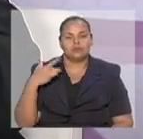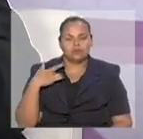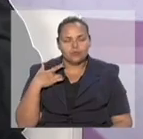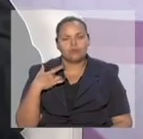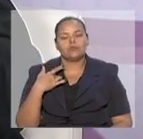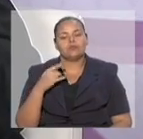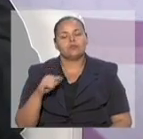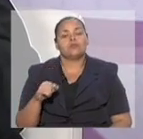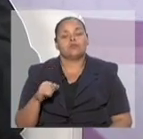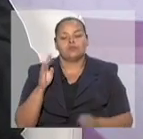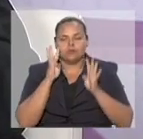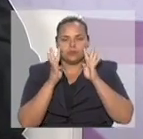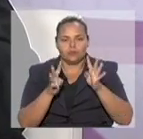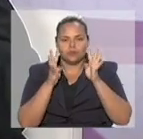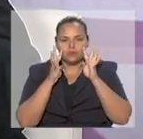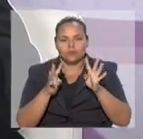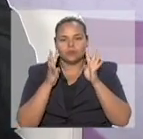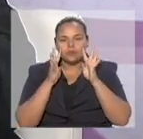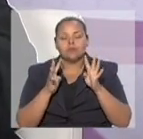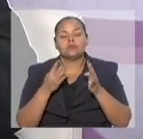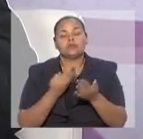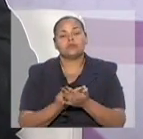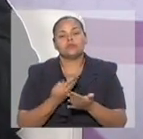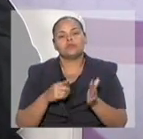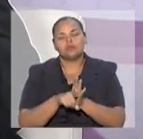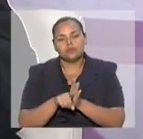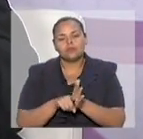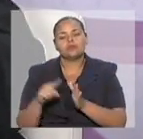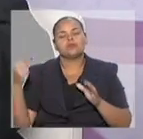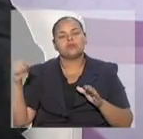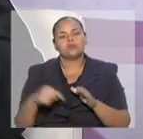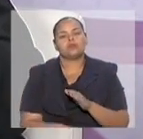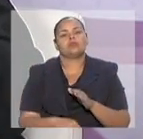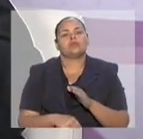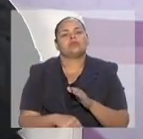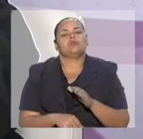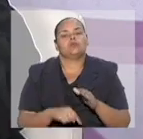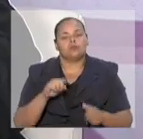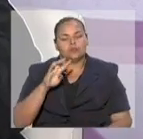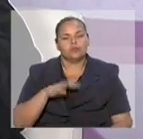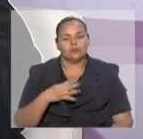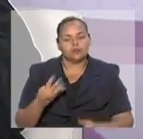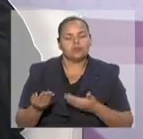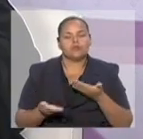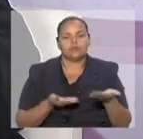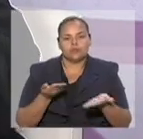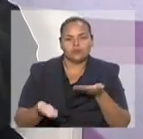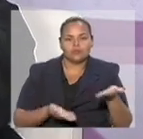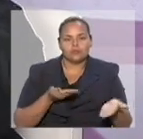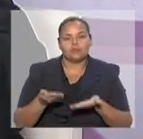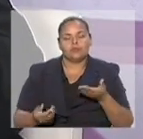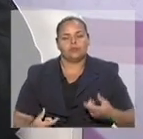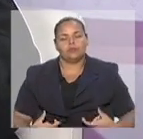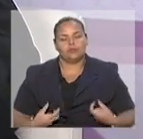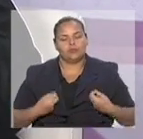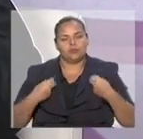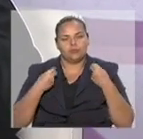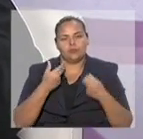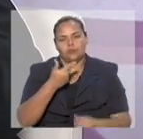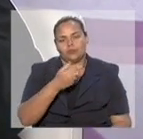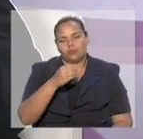da elaboração de um plano de atenção oncológica, fez um estudo profundo da estrutura para o atendimento de câncer